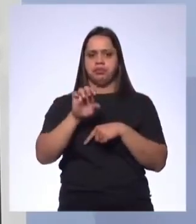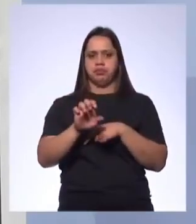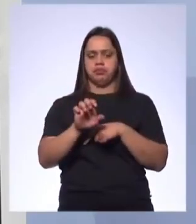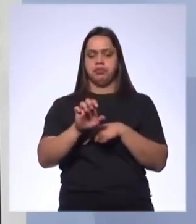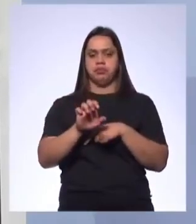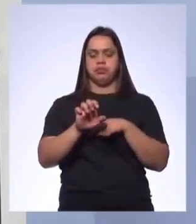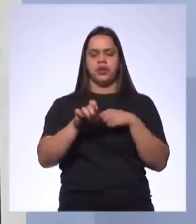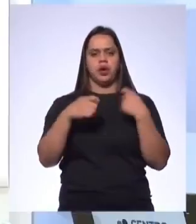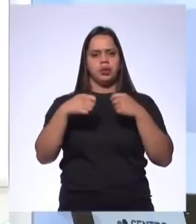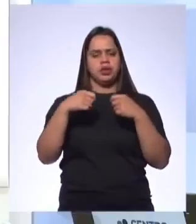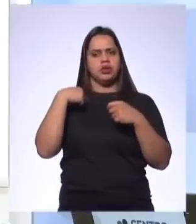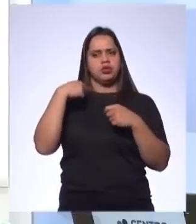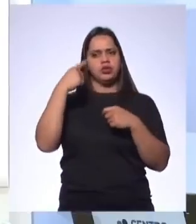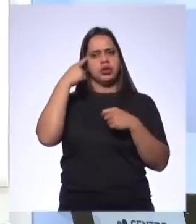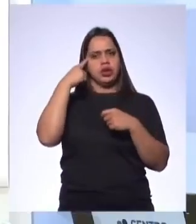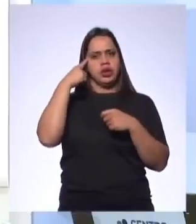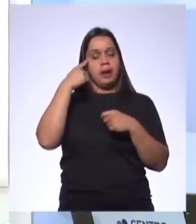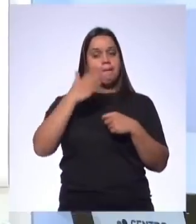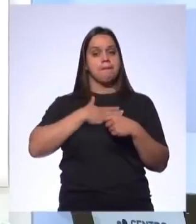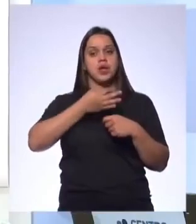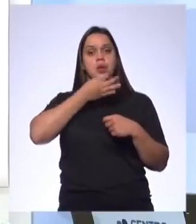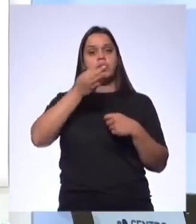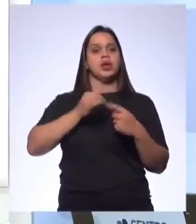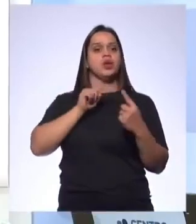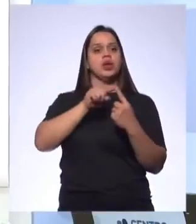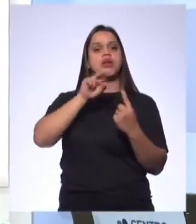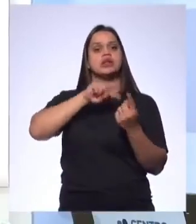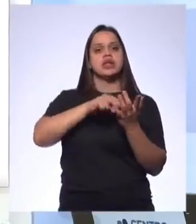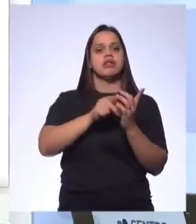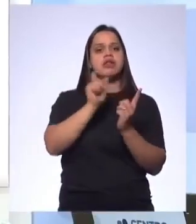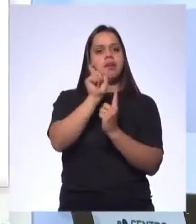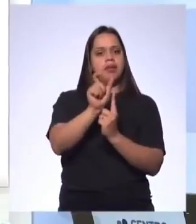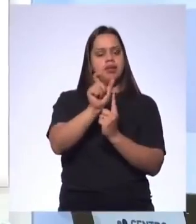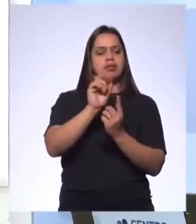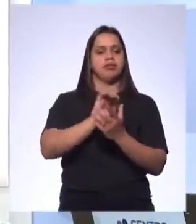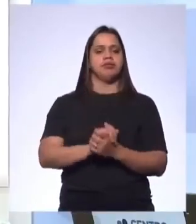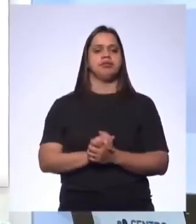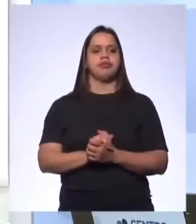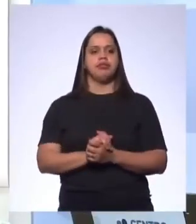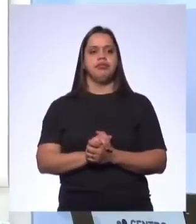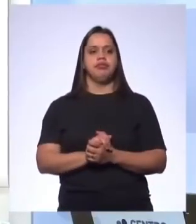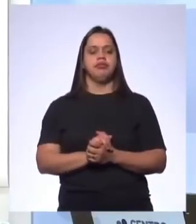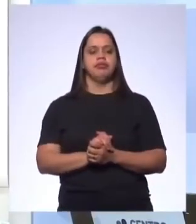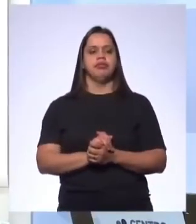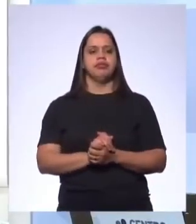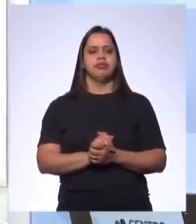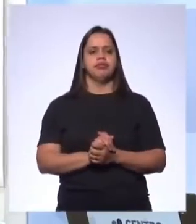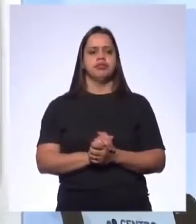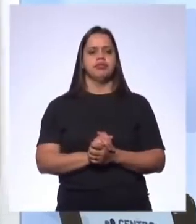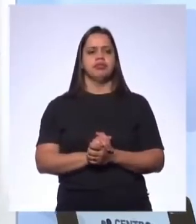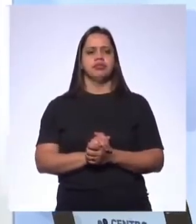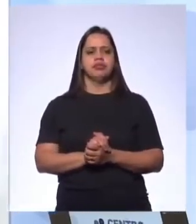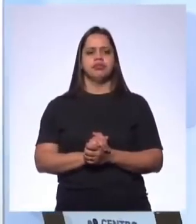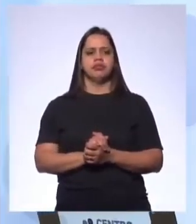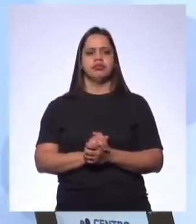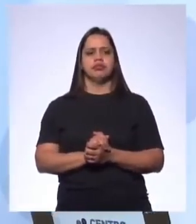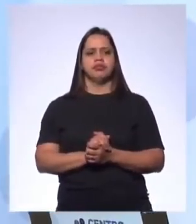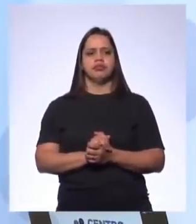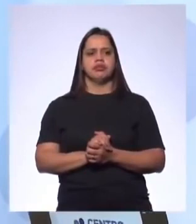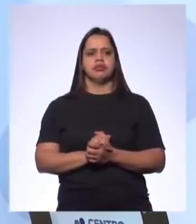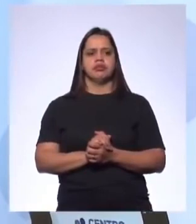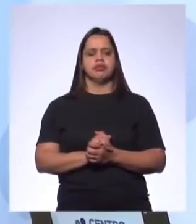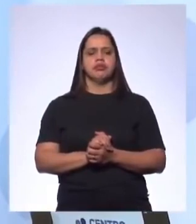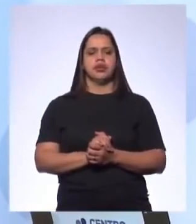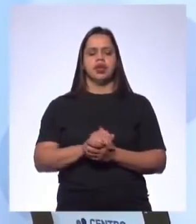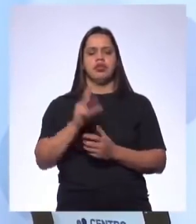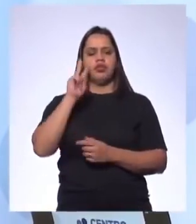uma inferência, colocar a minha opinião do que eu acho que é shape. Então, ele está falando assim, ó, my generic inheritance generic. Eu vou até pegar